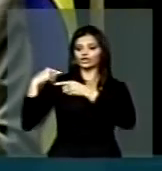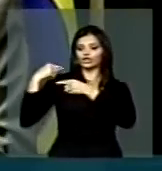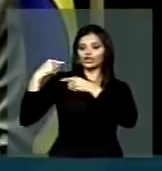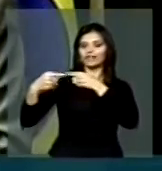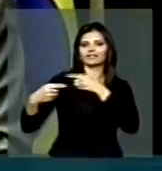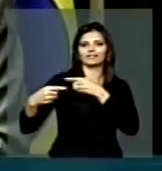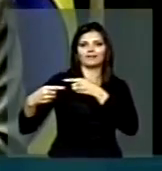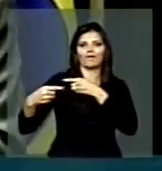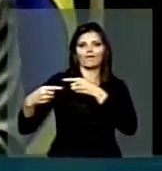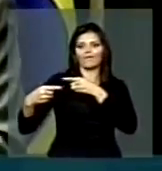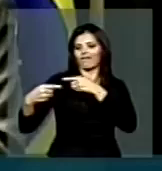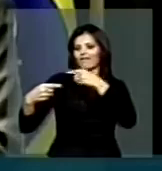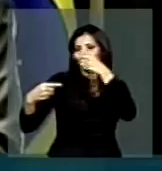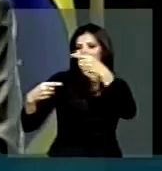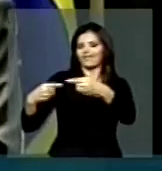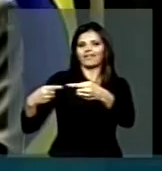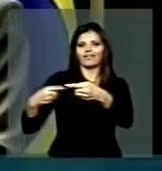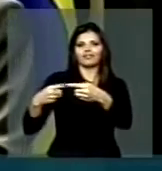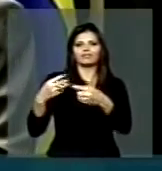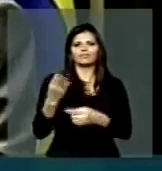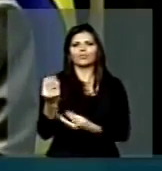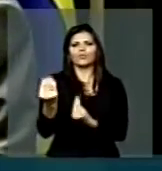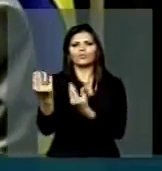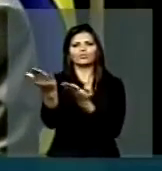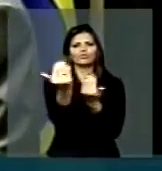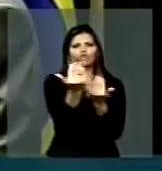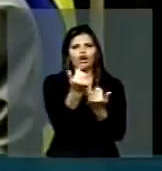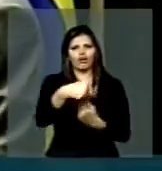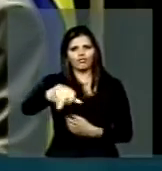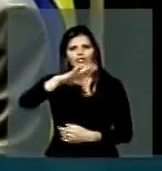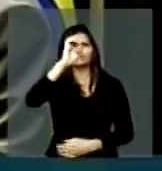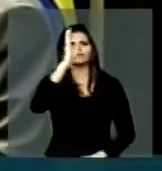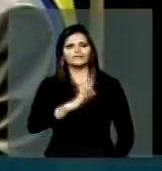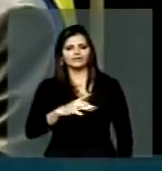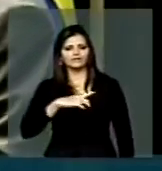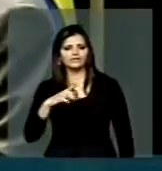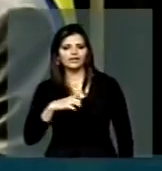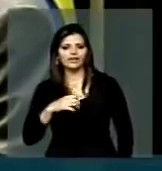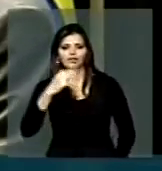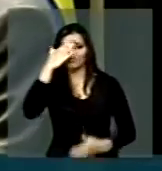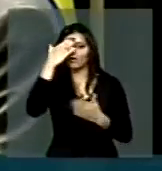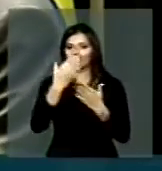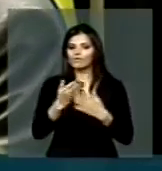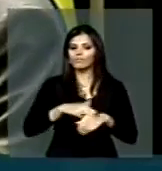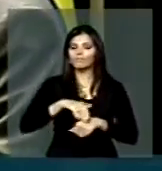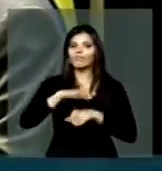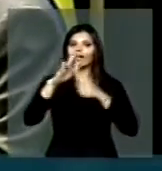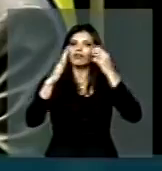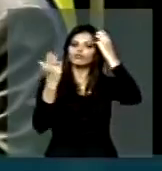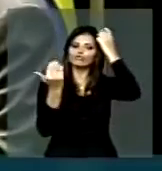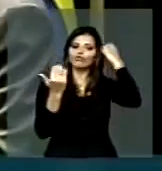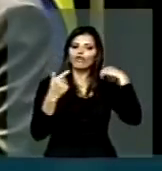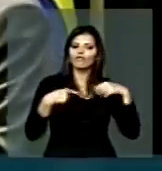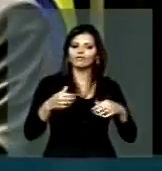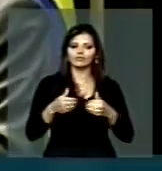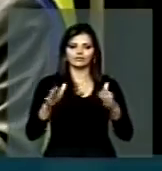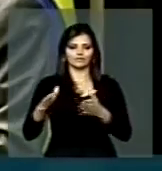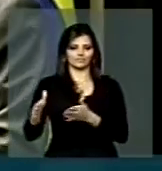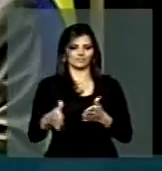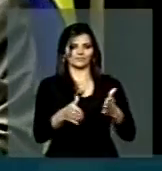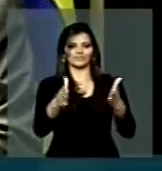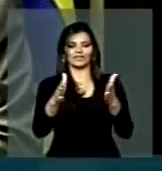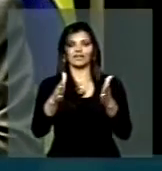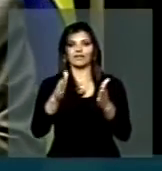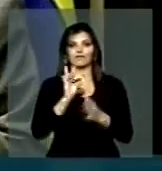geração. O Brasil tem muita gente jovem, nós temos que confiar mais nos jovens, abrir caminhos para os